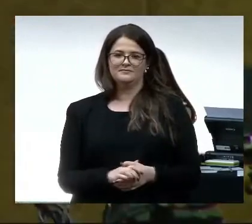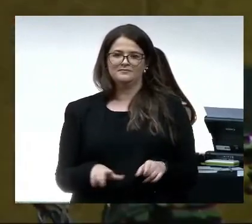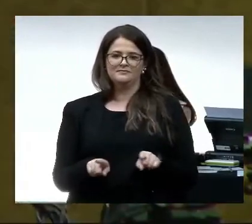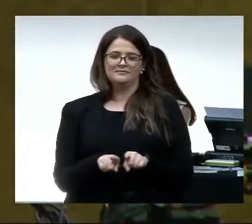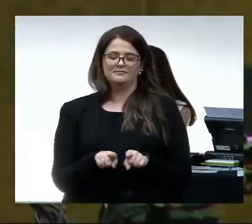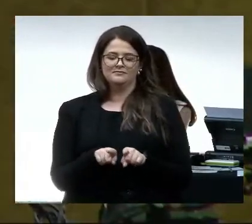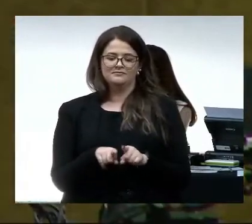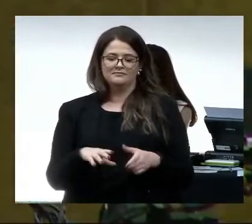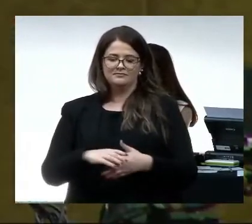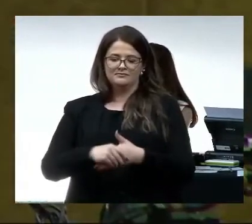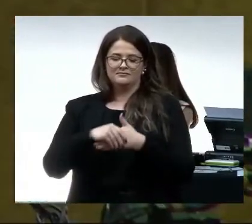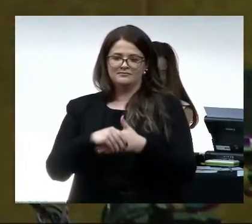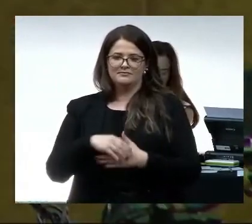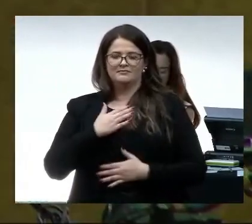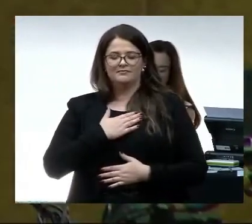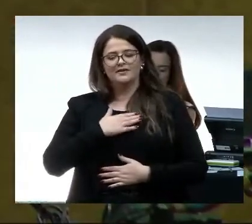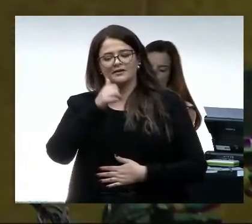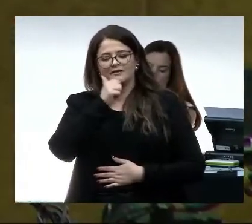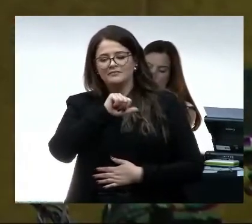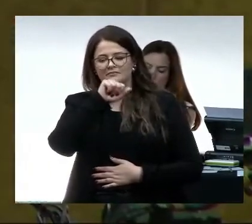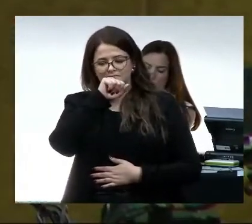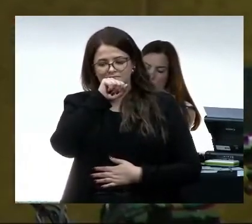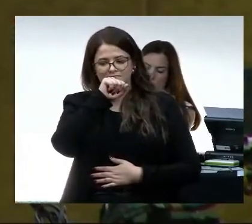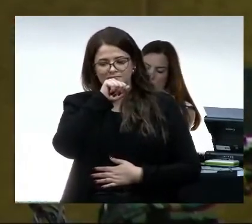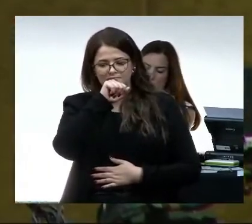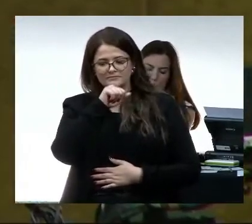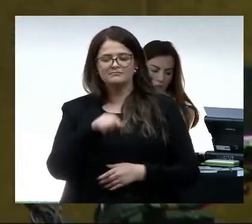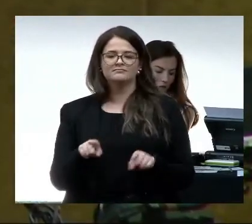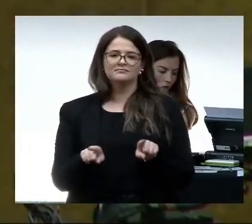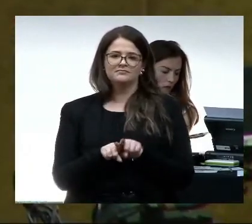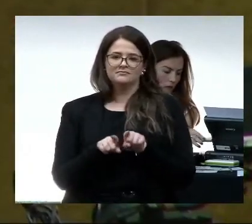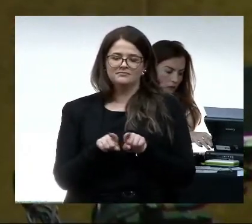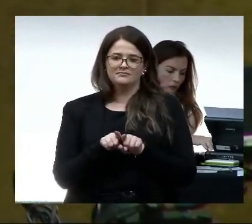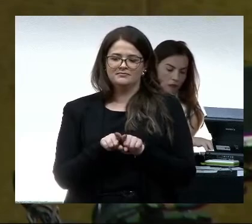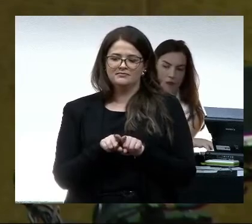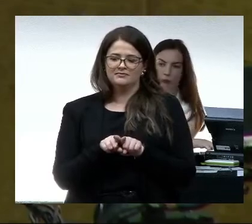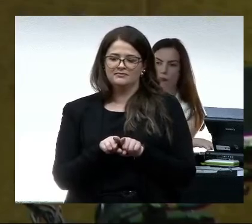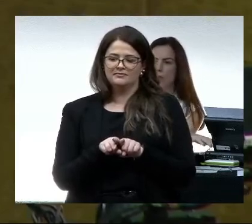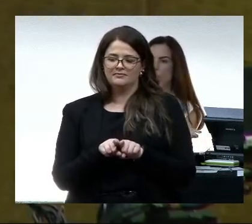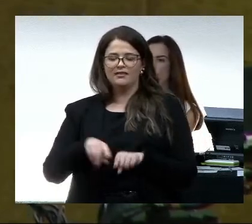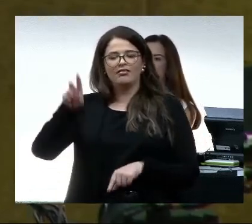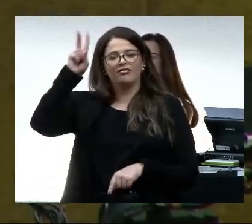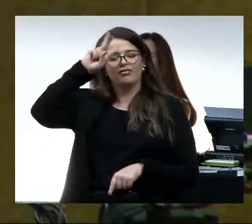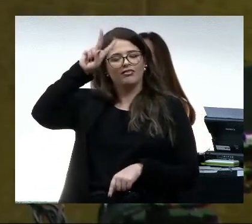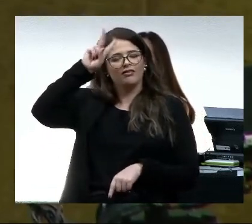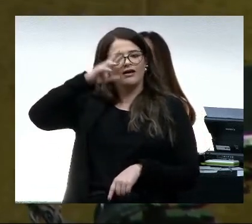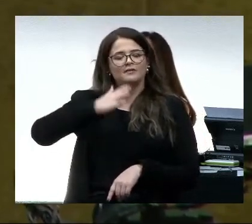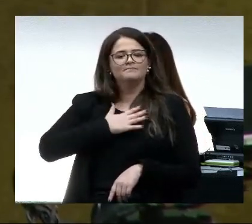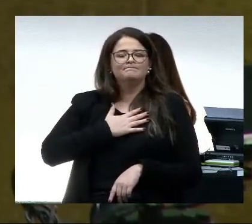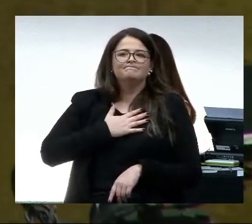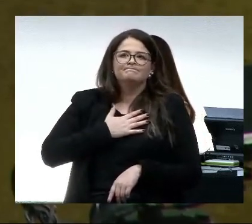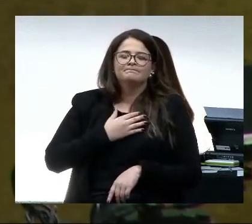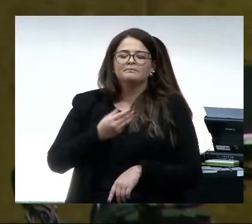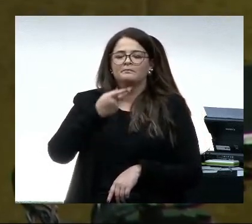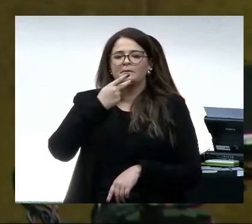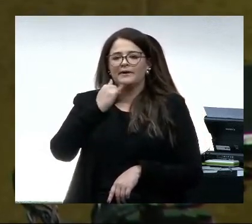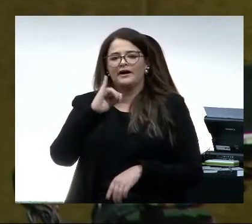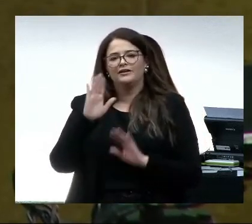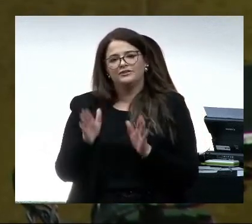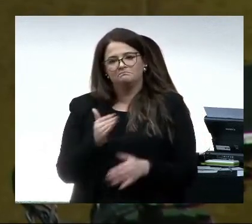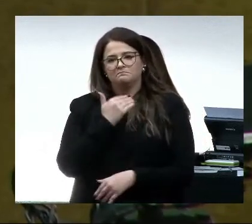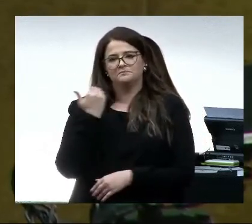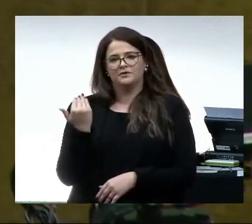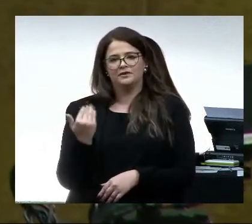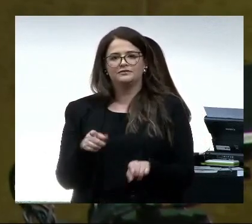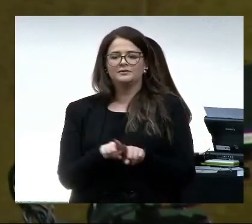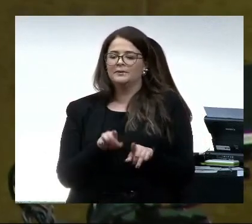cumprimentando minha mãe, cumprimento a lembrança sempre presente, a memória de meu pai,